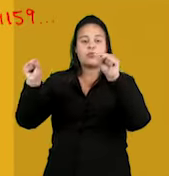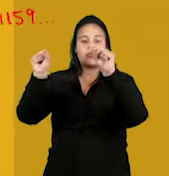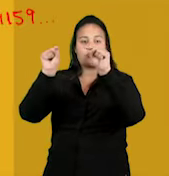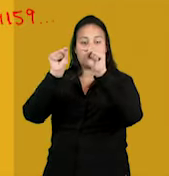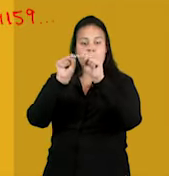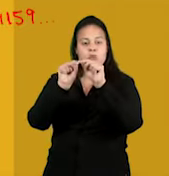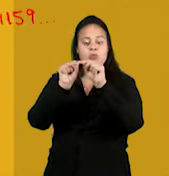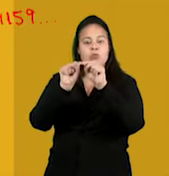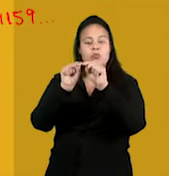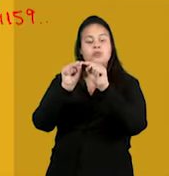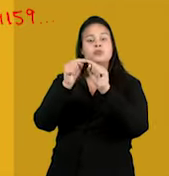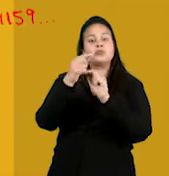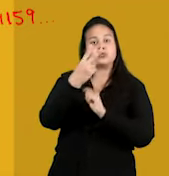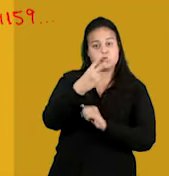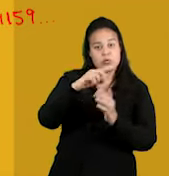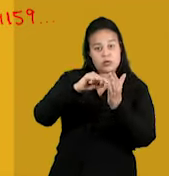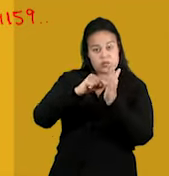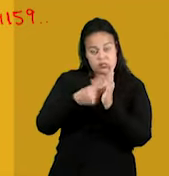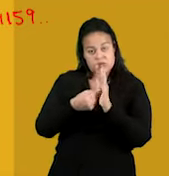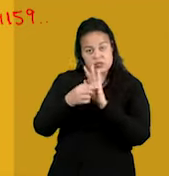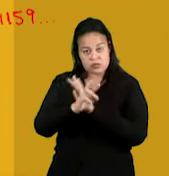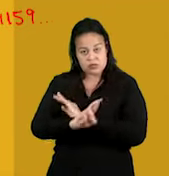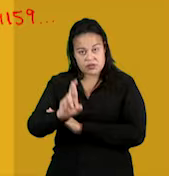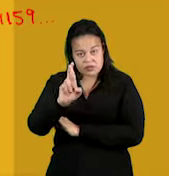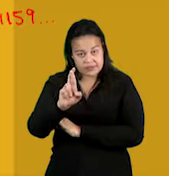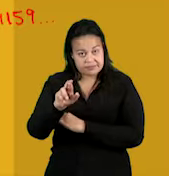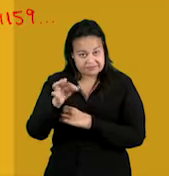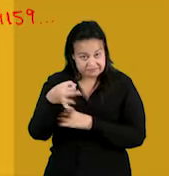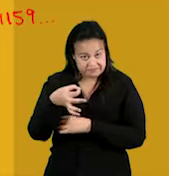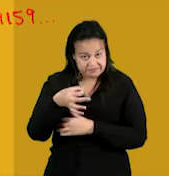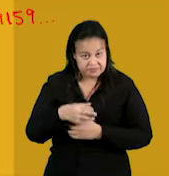não é 2 vezes o raio?